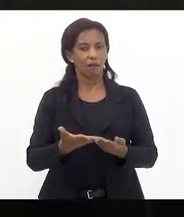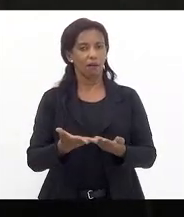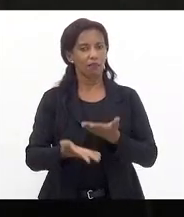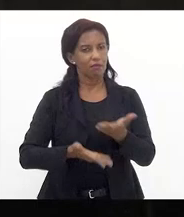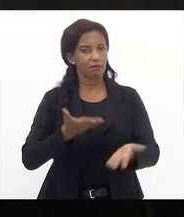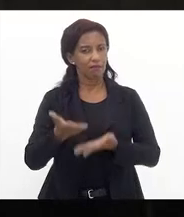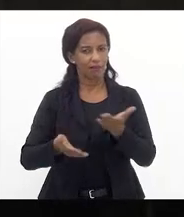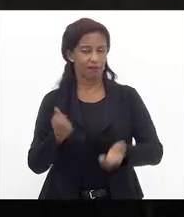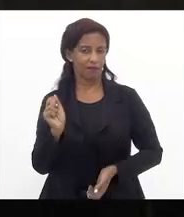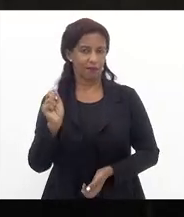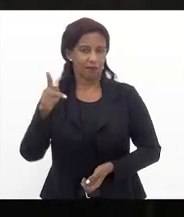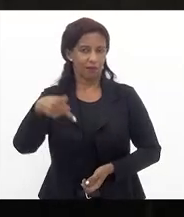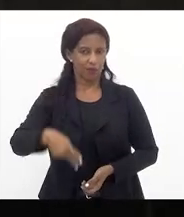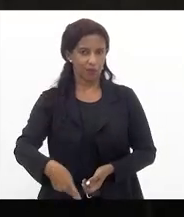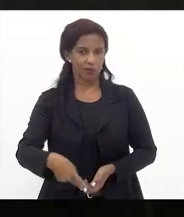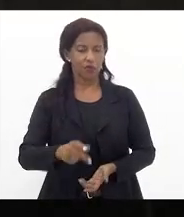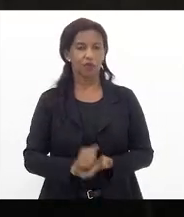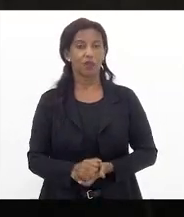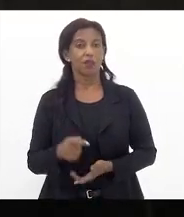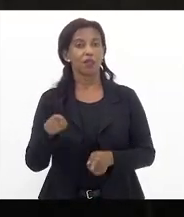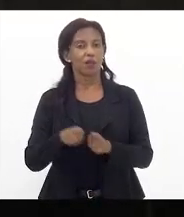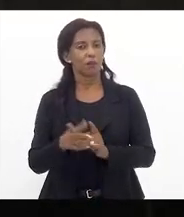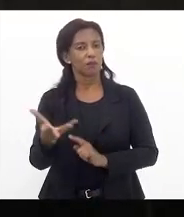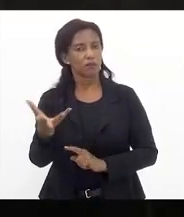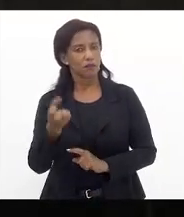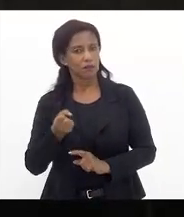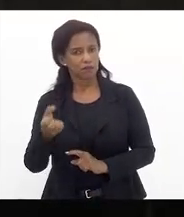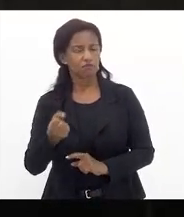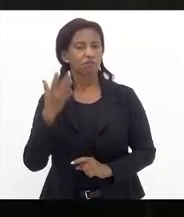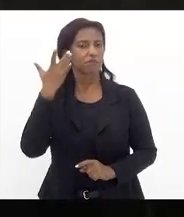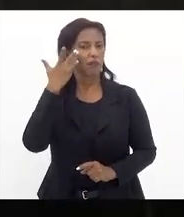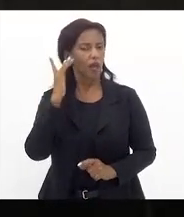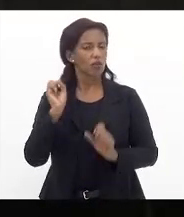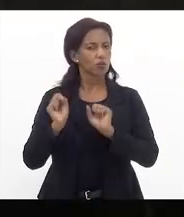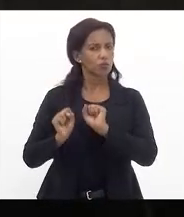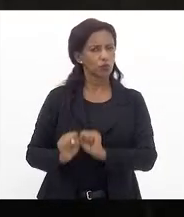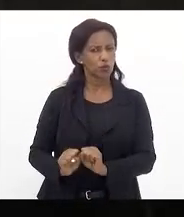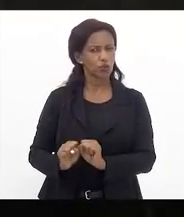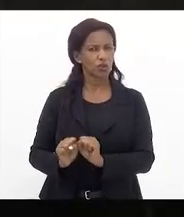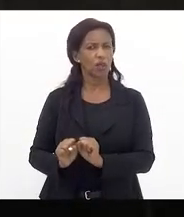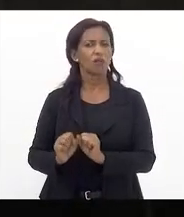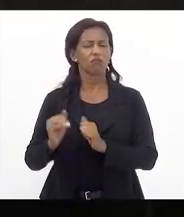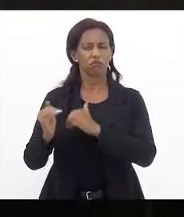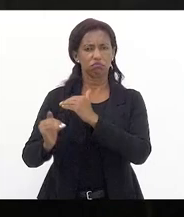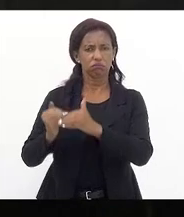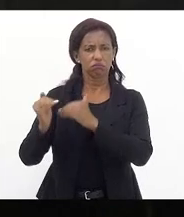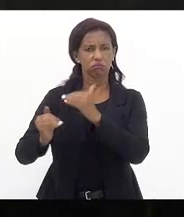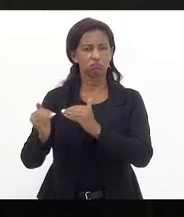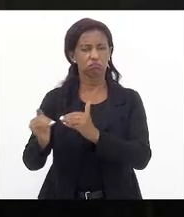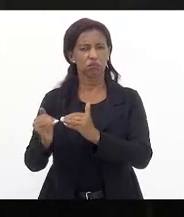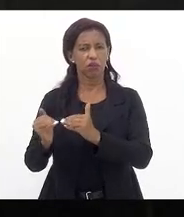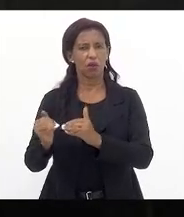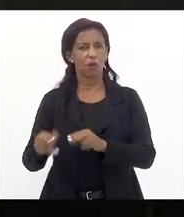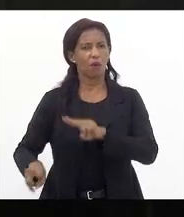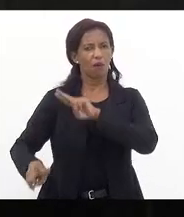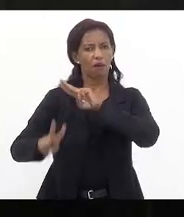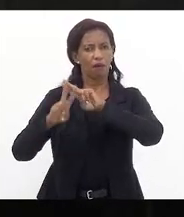da aposentadoria e das pensões, acho que poderíamos construir uma